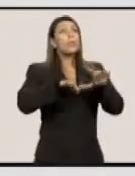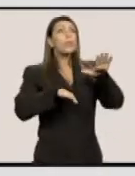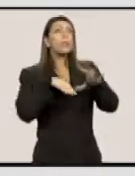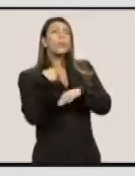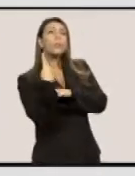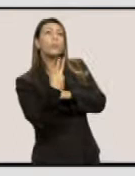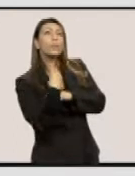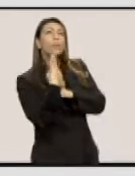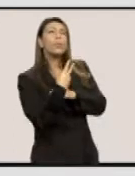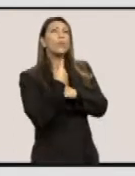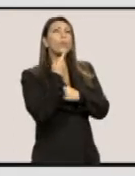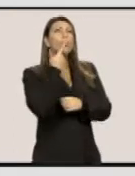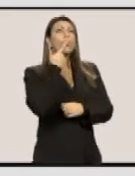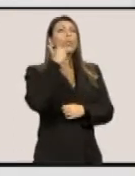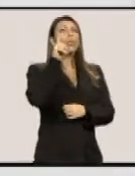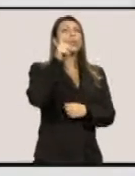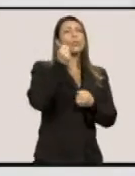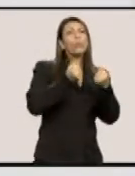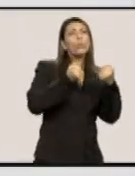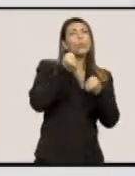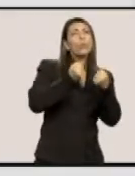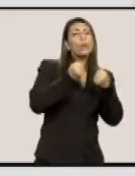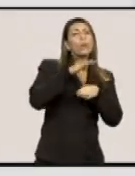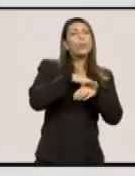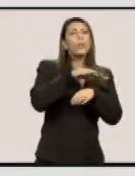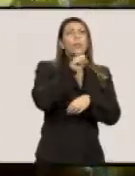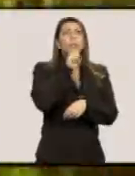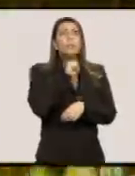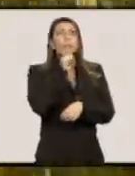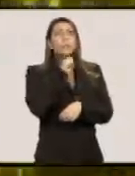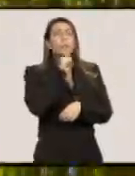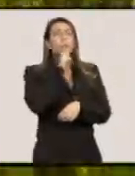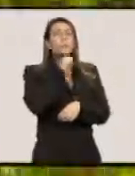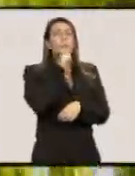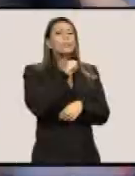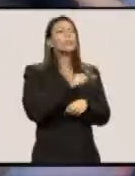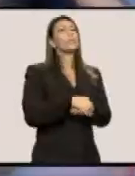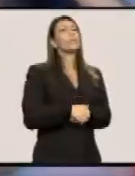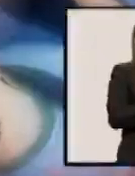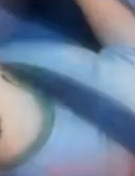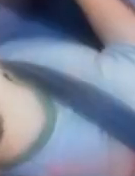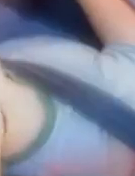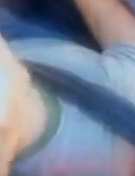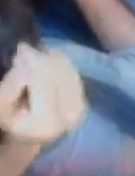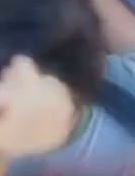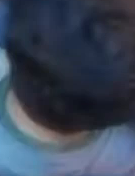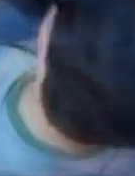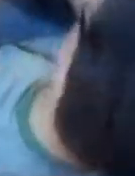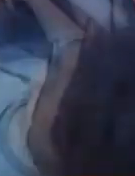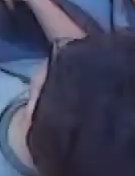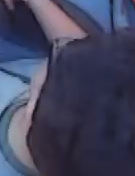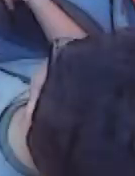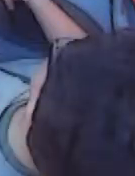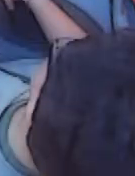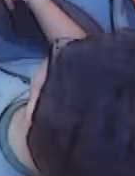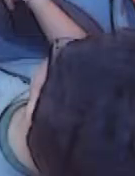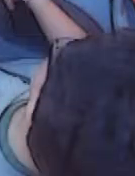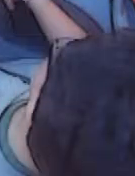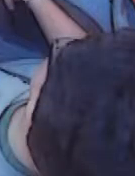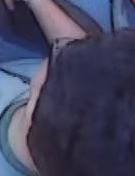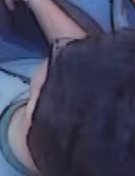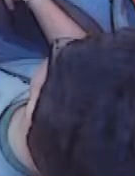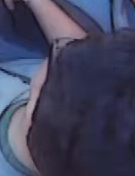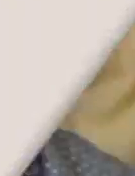Talvez assim um pouco mais velho. Vinícius em um Escort vermelho, ano 92.